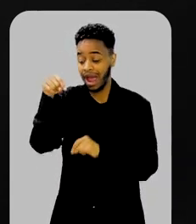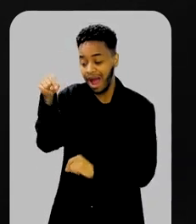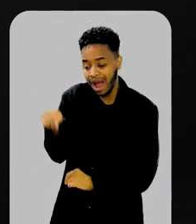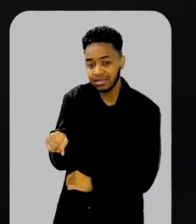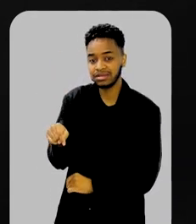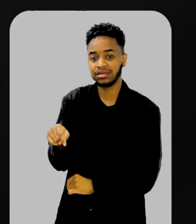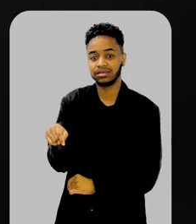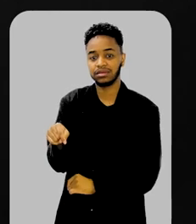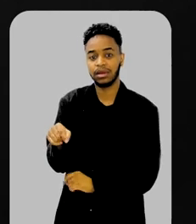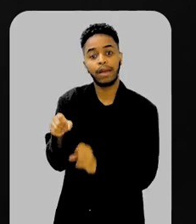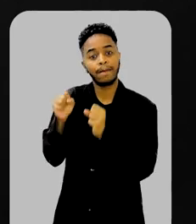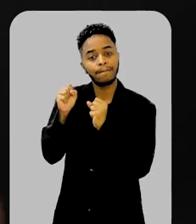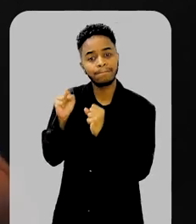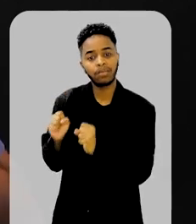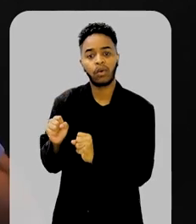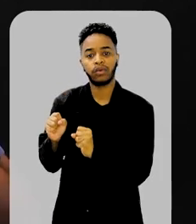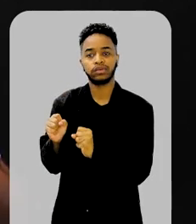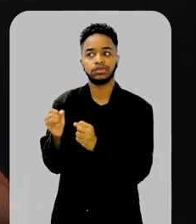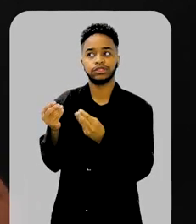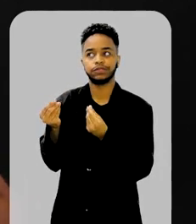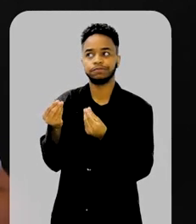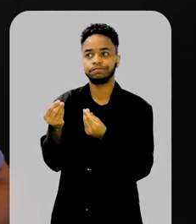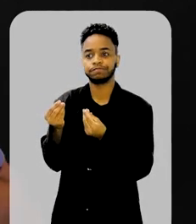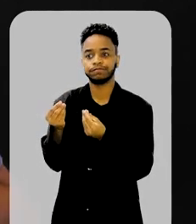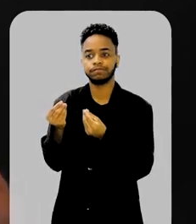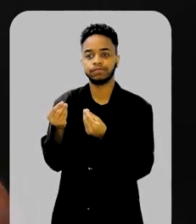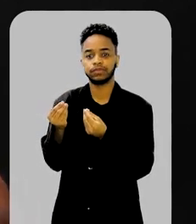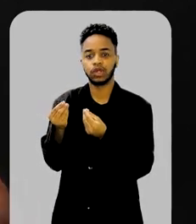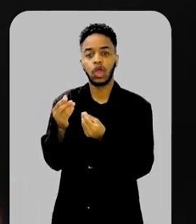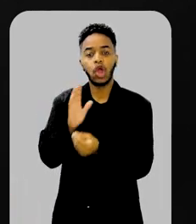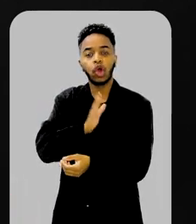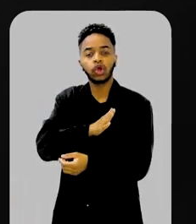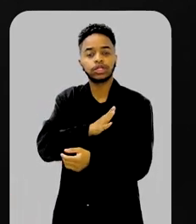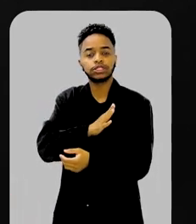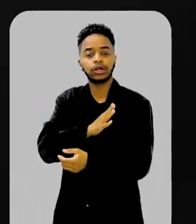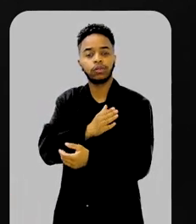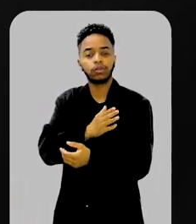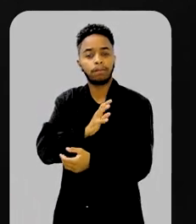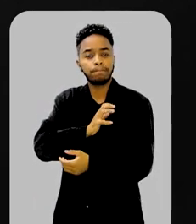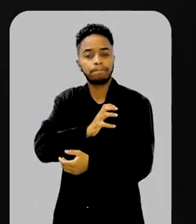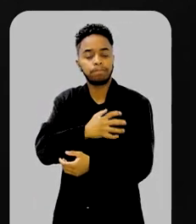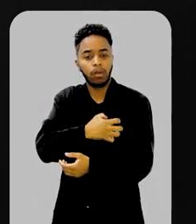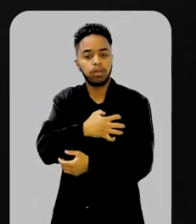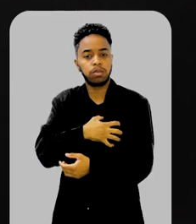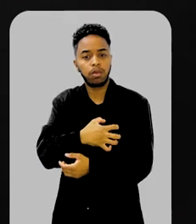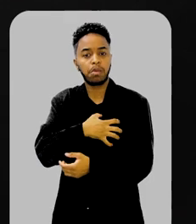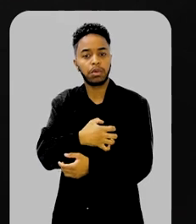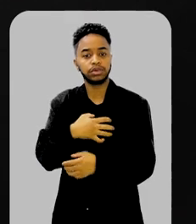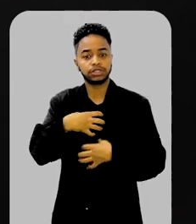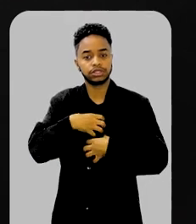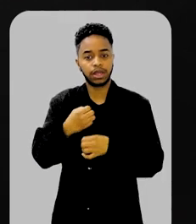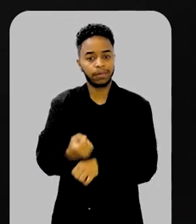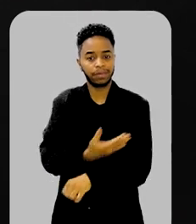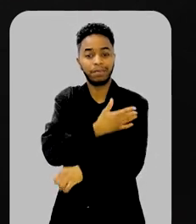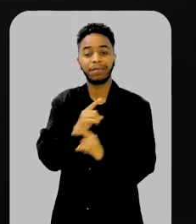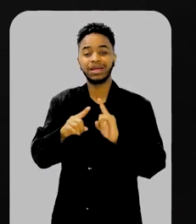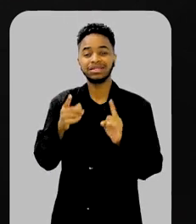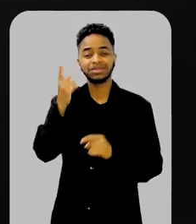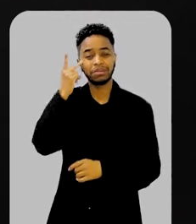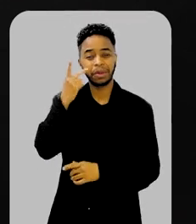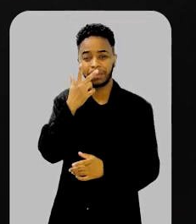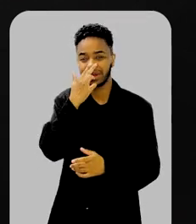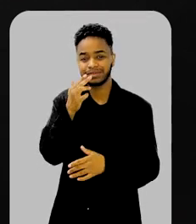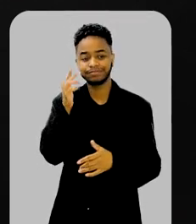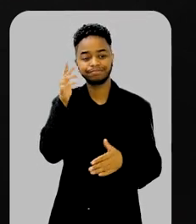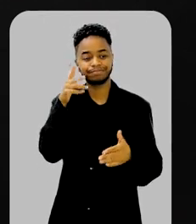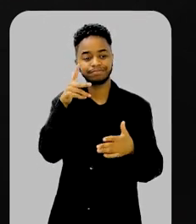é que aqui você pode fazer a o teu coração pulsar mais forte você se emocionar eh São Paulo